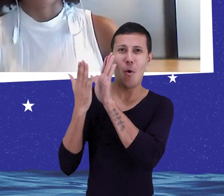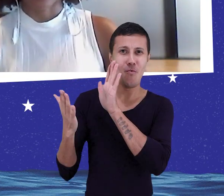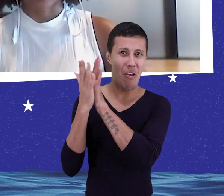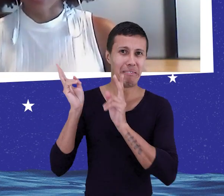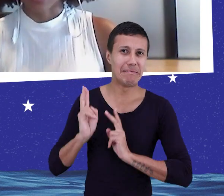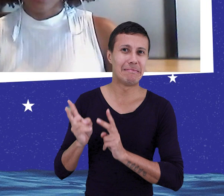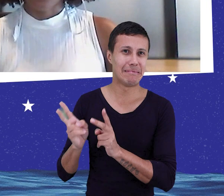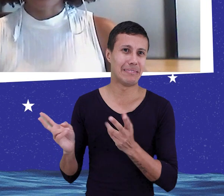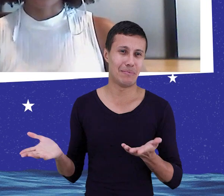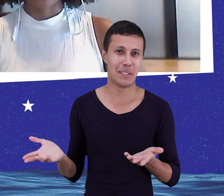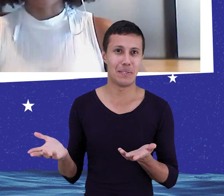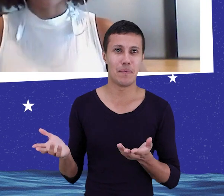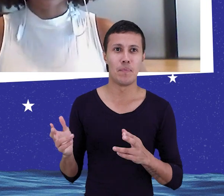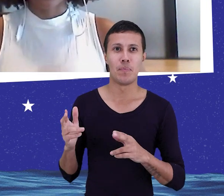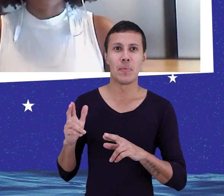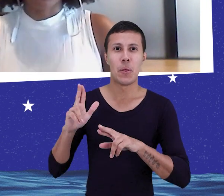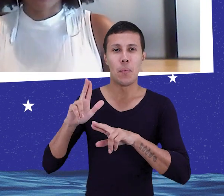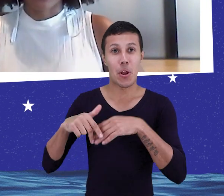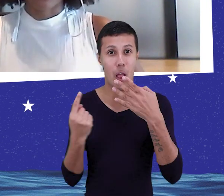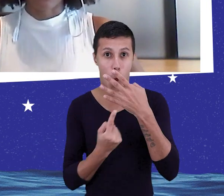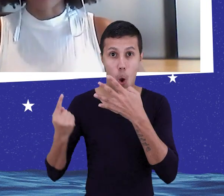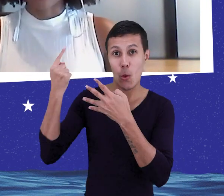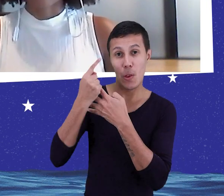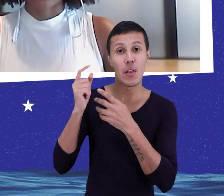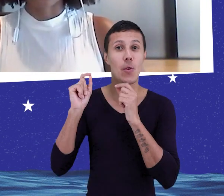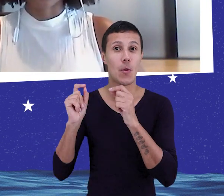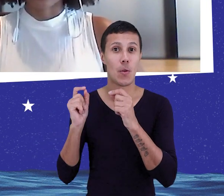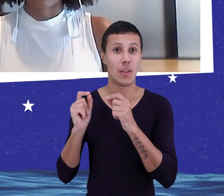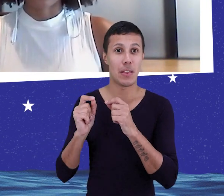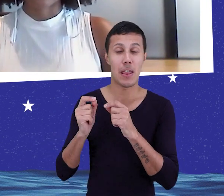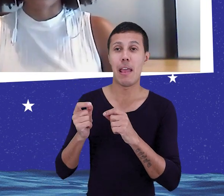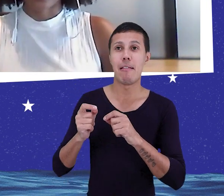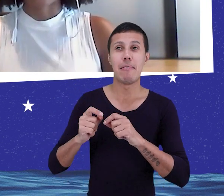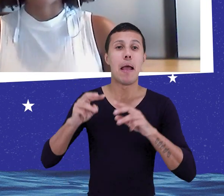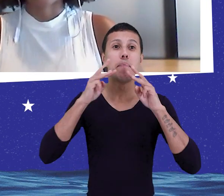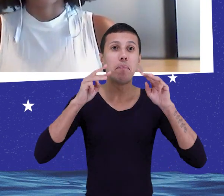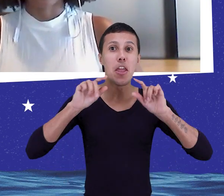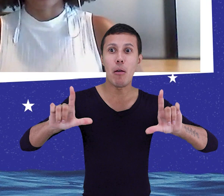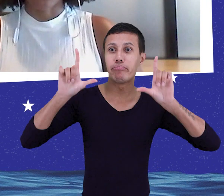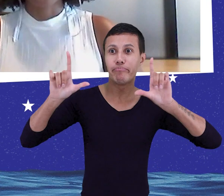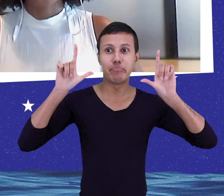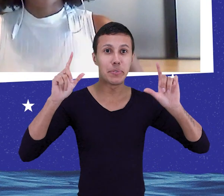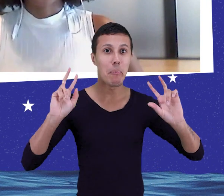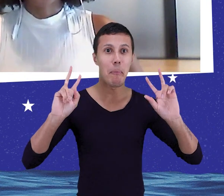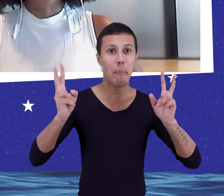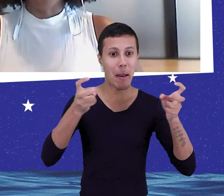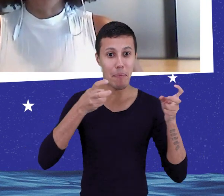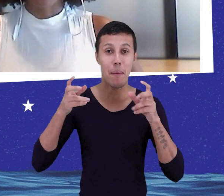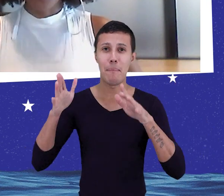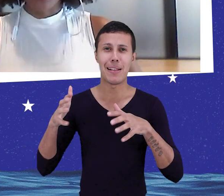né? Apesar da Única Instância ter aí várias aparições na mídia, assim, ainda assim é um local